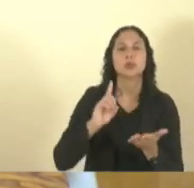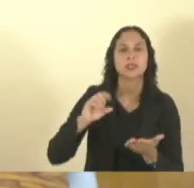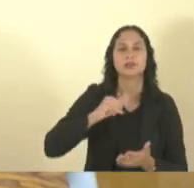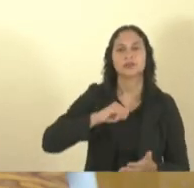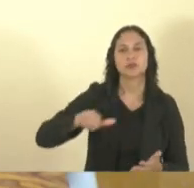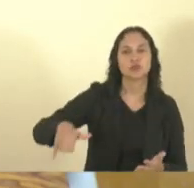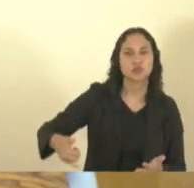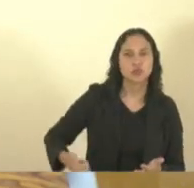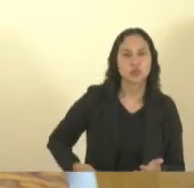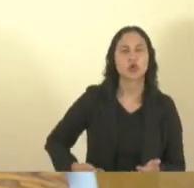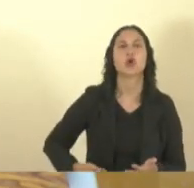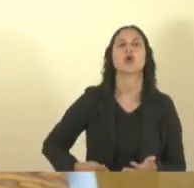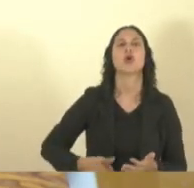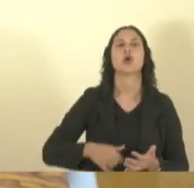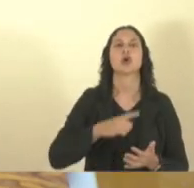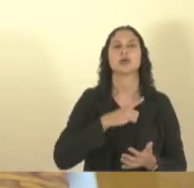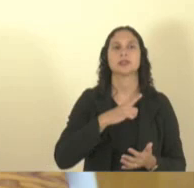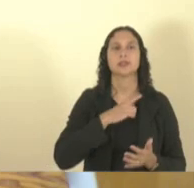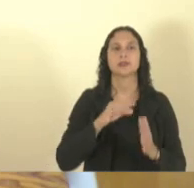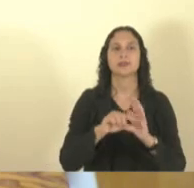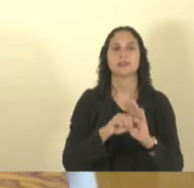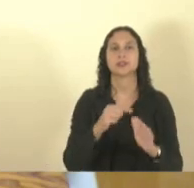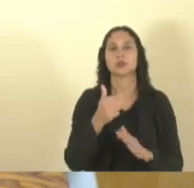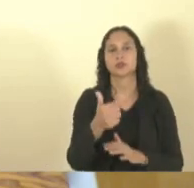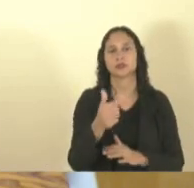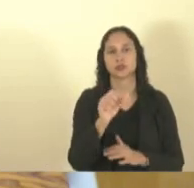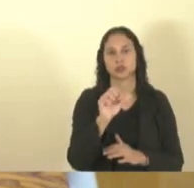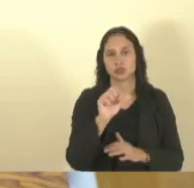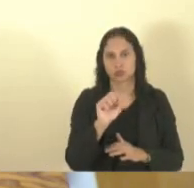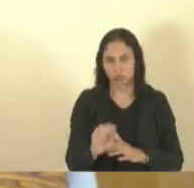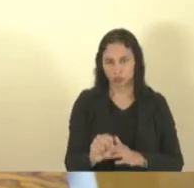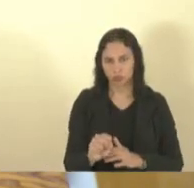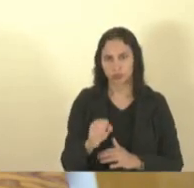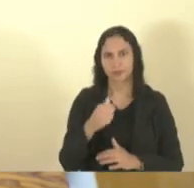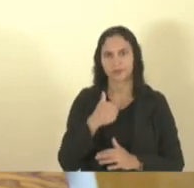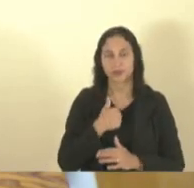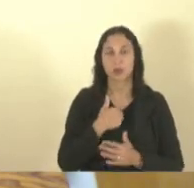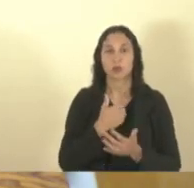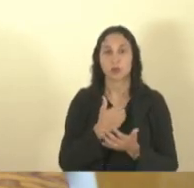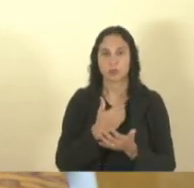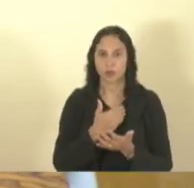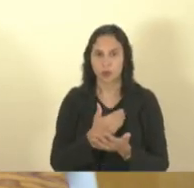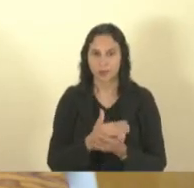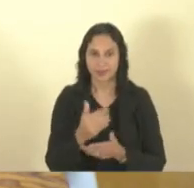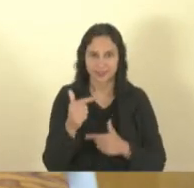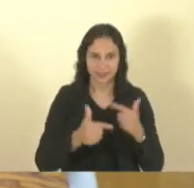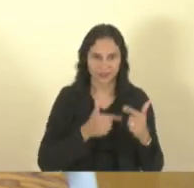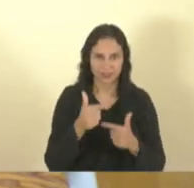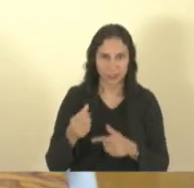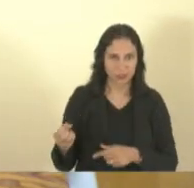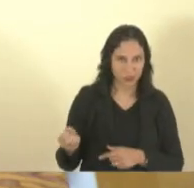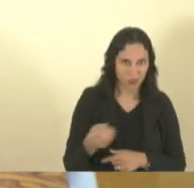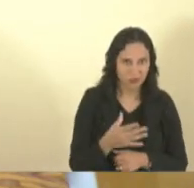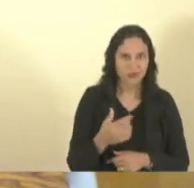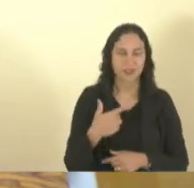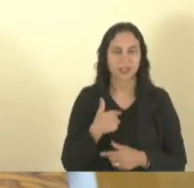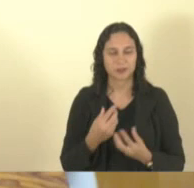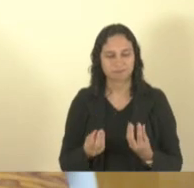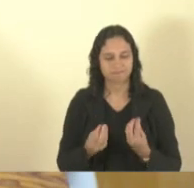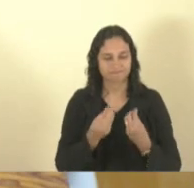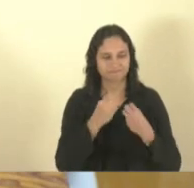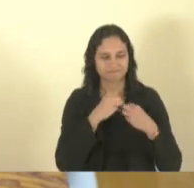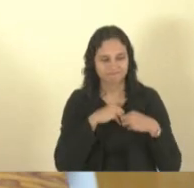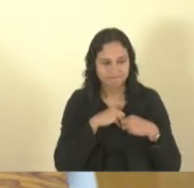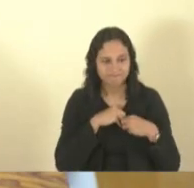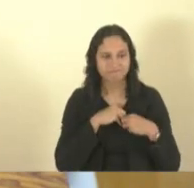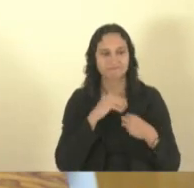22, 28, versículo 28. E eu sempre, quando inicio uma nova atividade, eu coloco isso no meu coração.